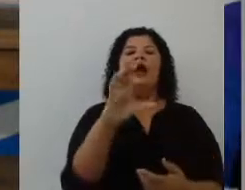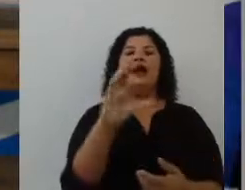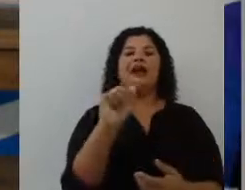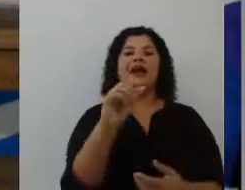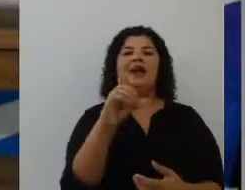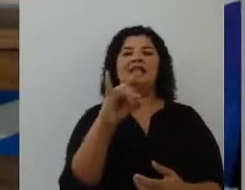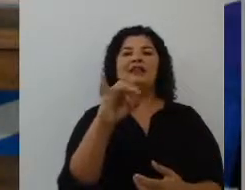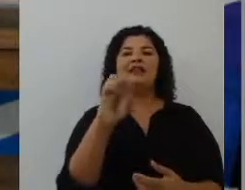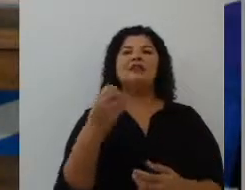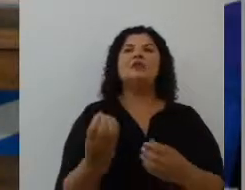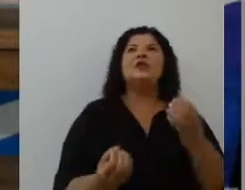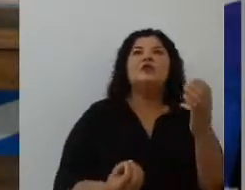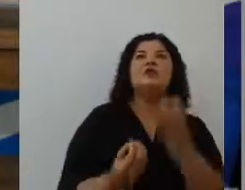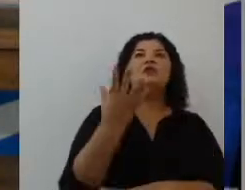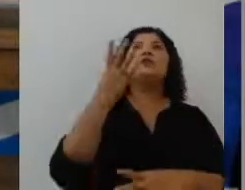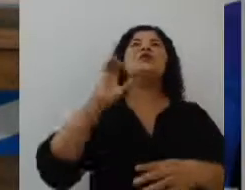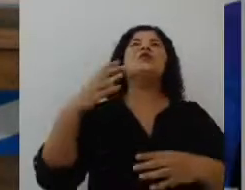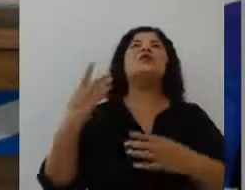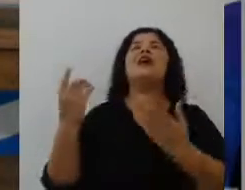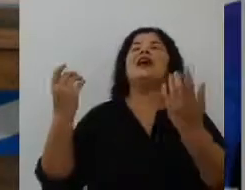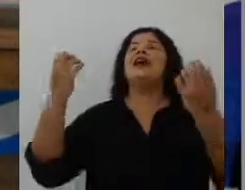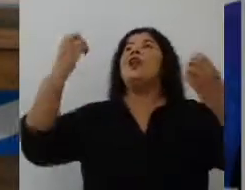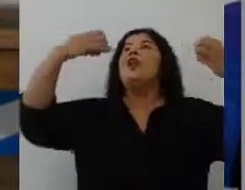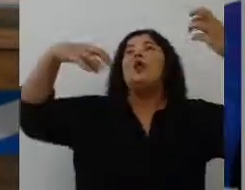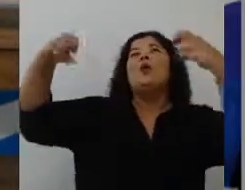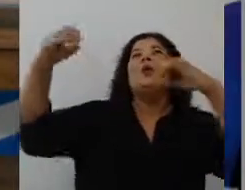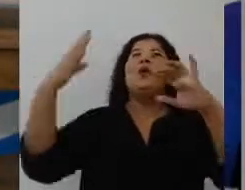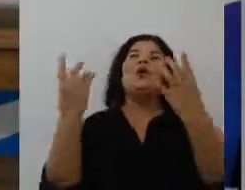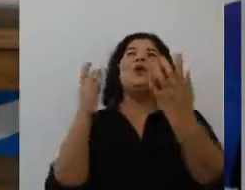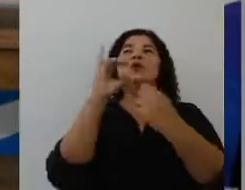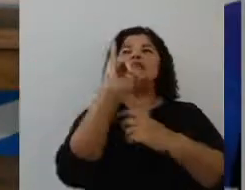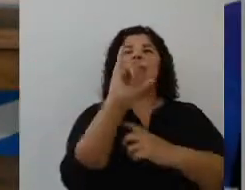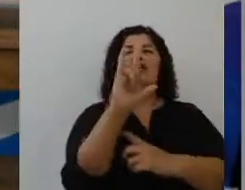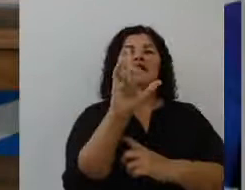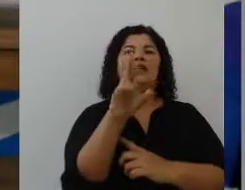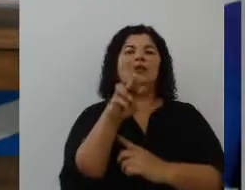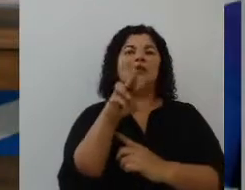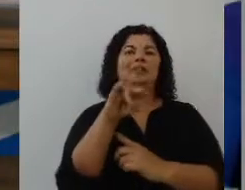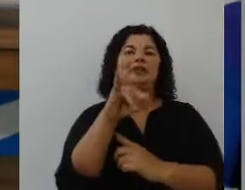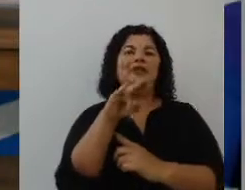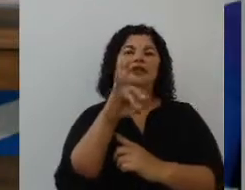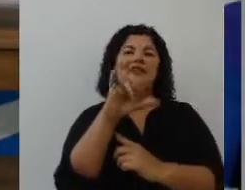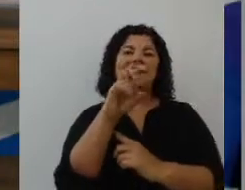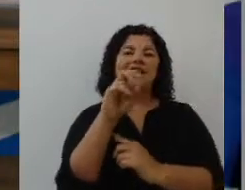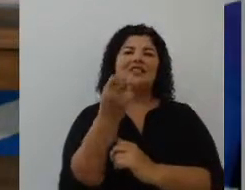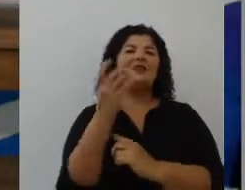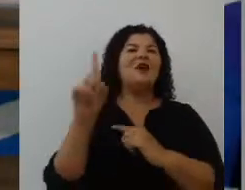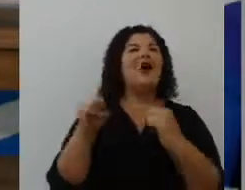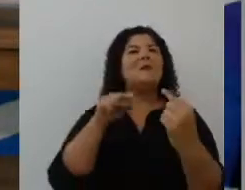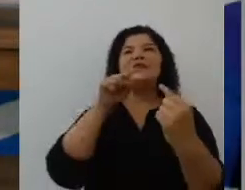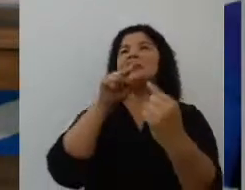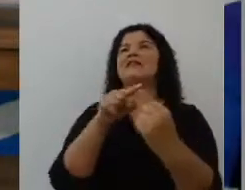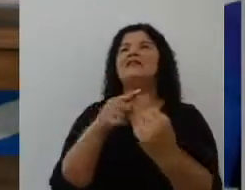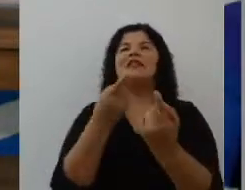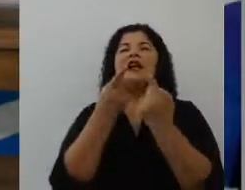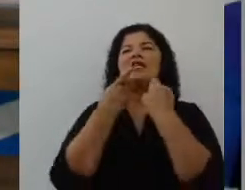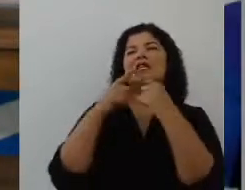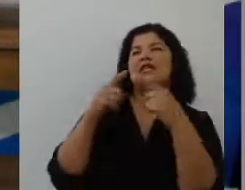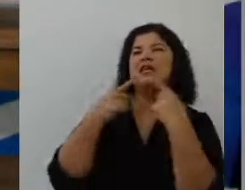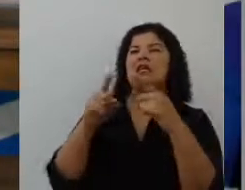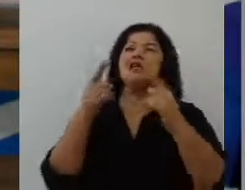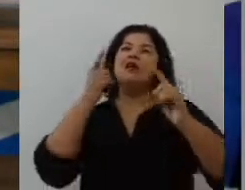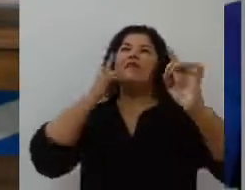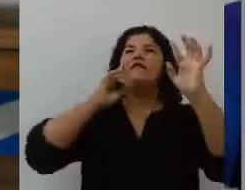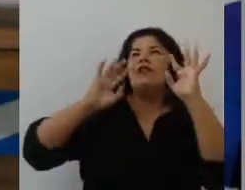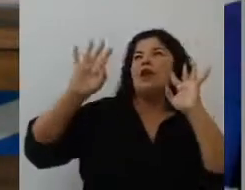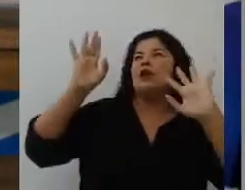do Iluminismo, o século das luzes, o século da razão, da objetividade, né? Do pensamento crítico,